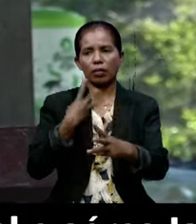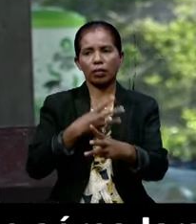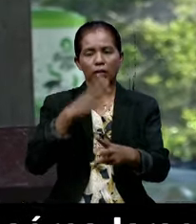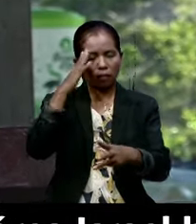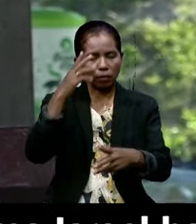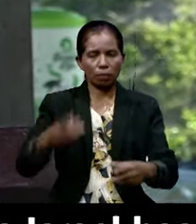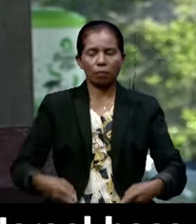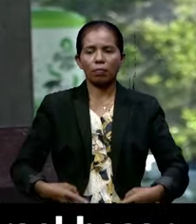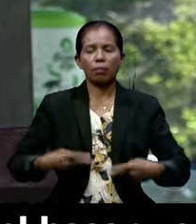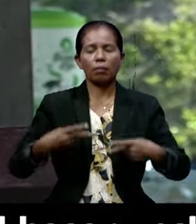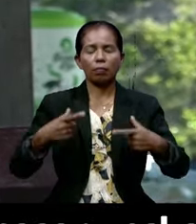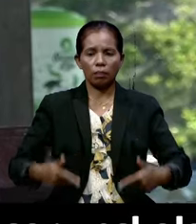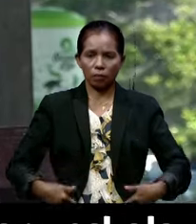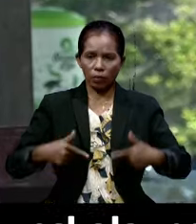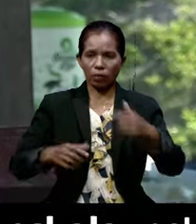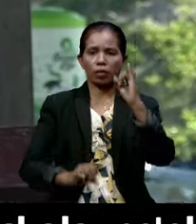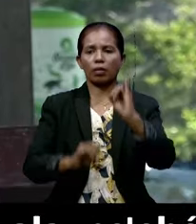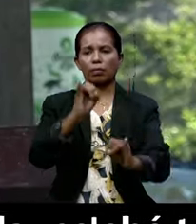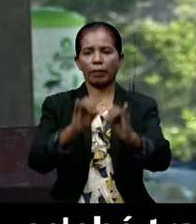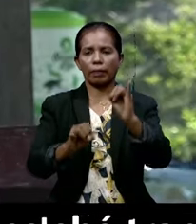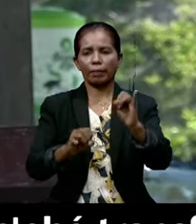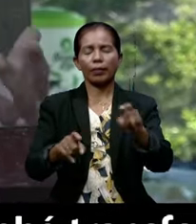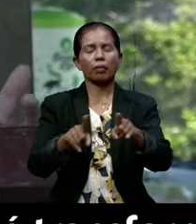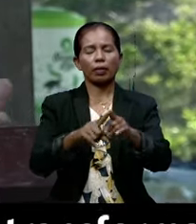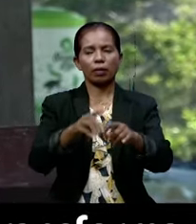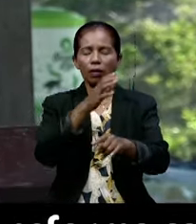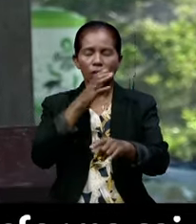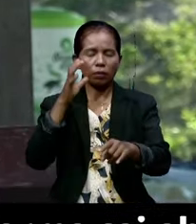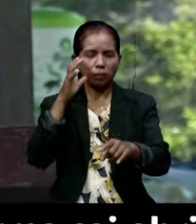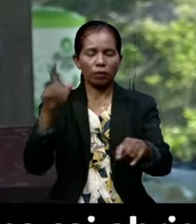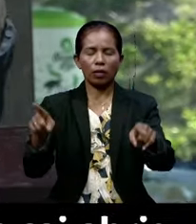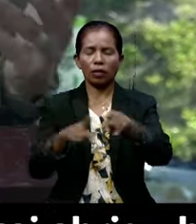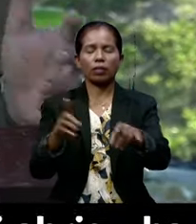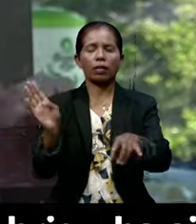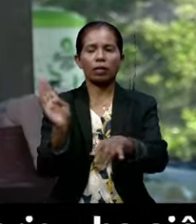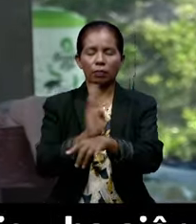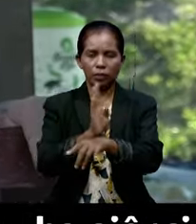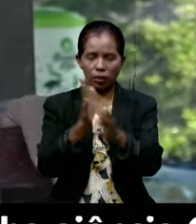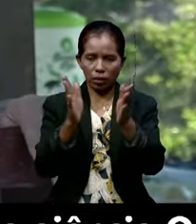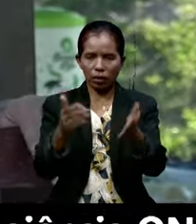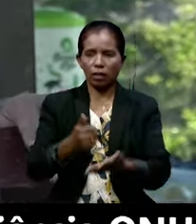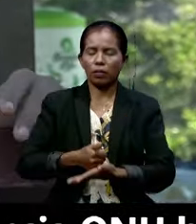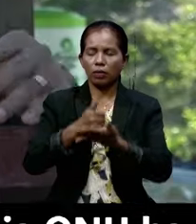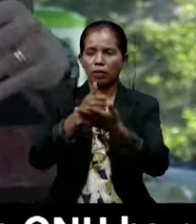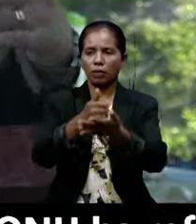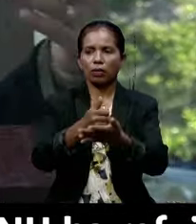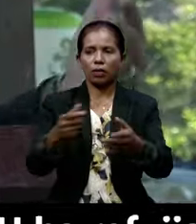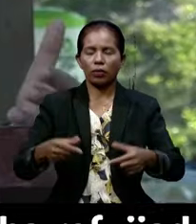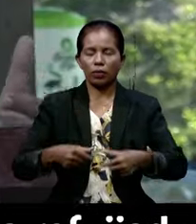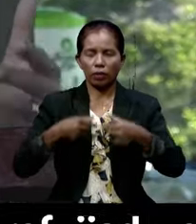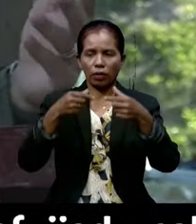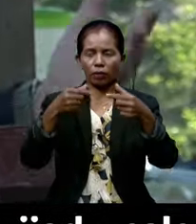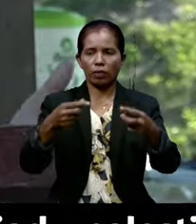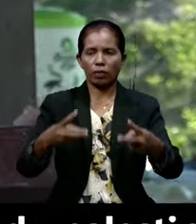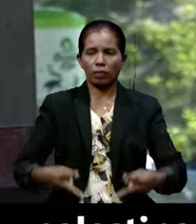independenti. Ya, as agricultor, hanes empresario, mabe ajuda mos atu fo